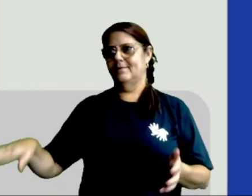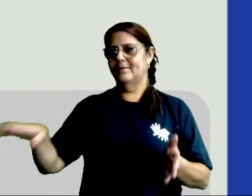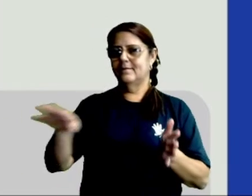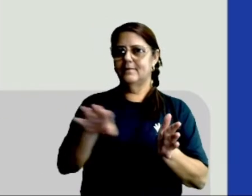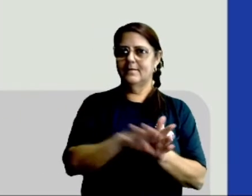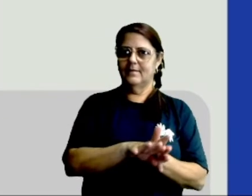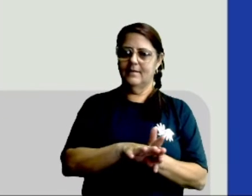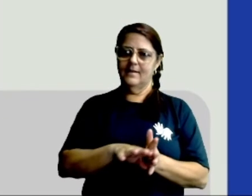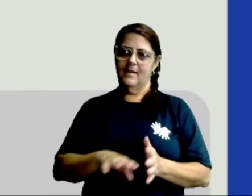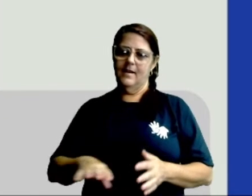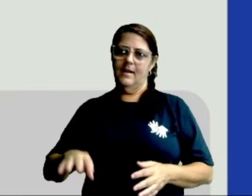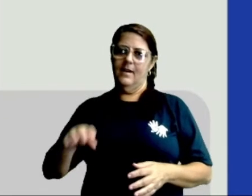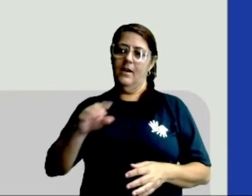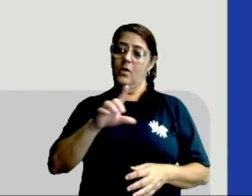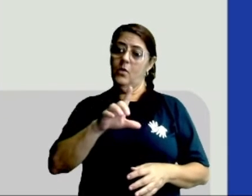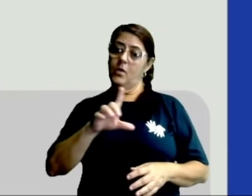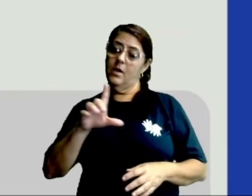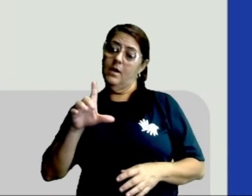leste, aí você vai ter